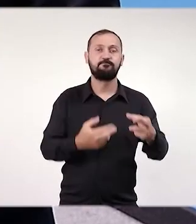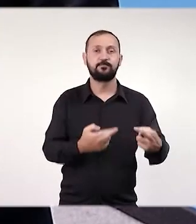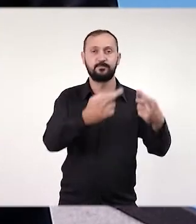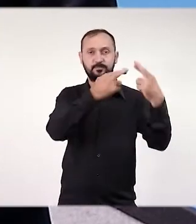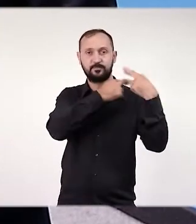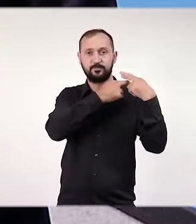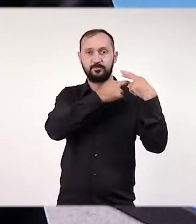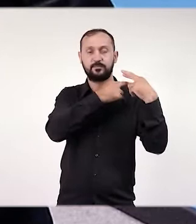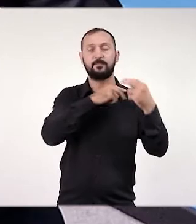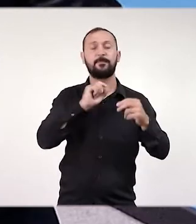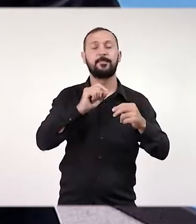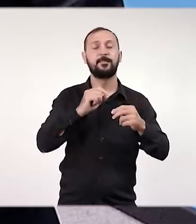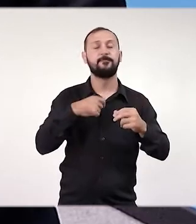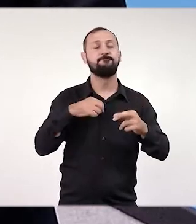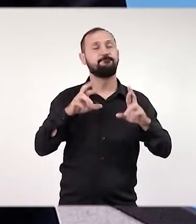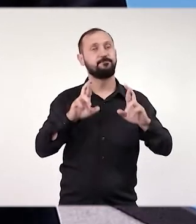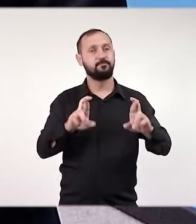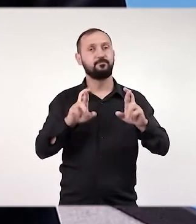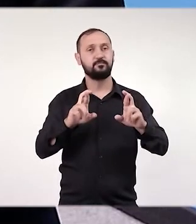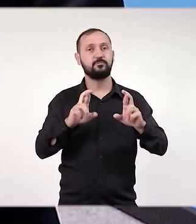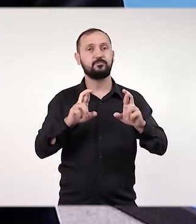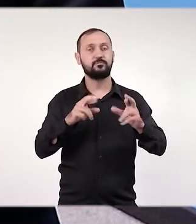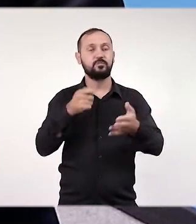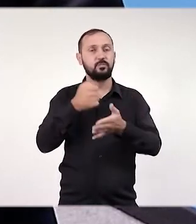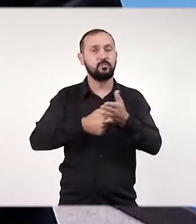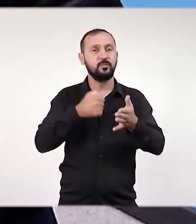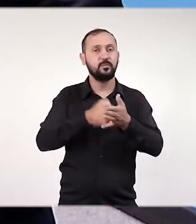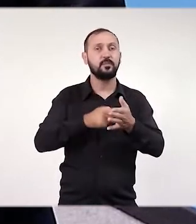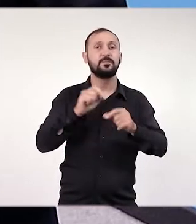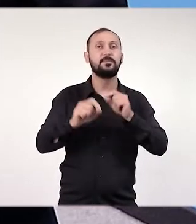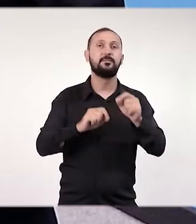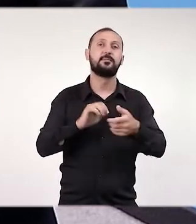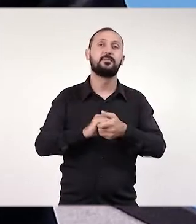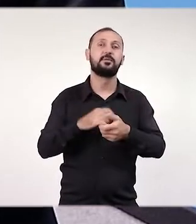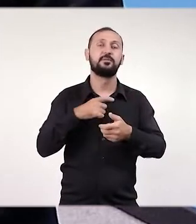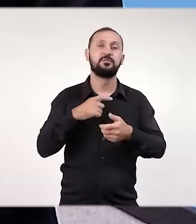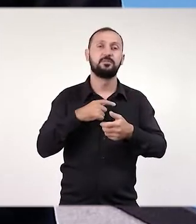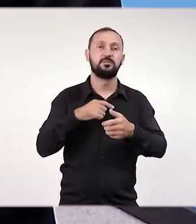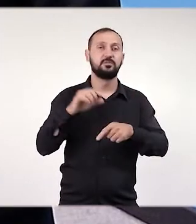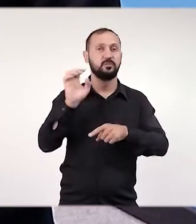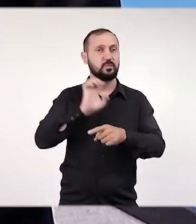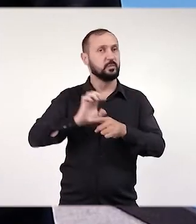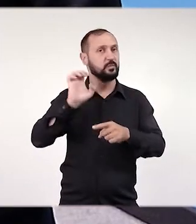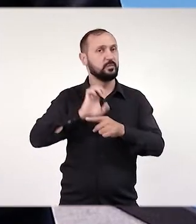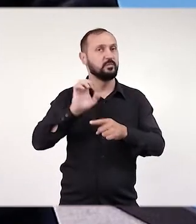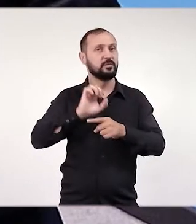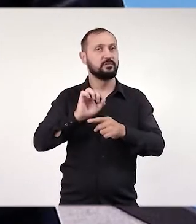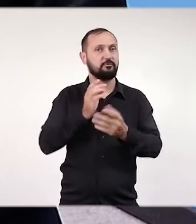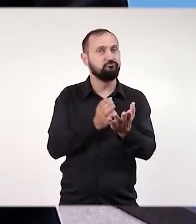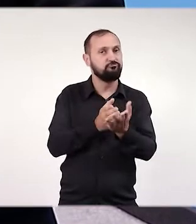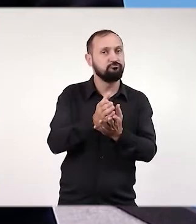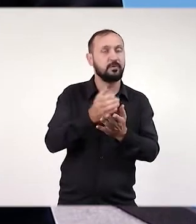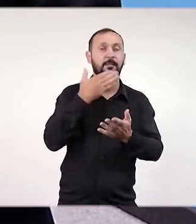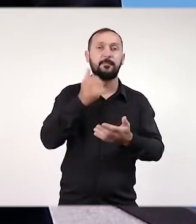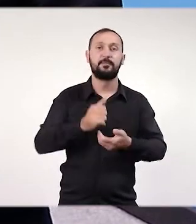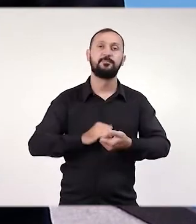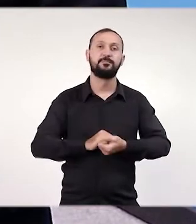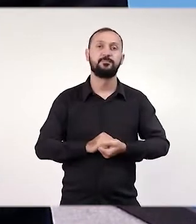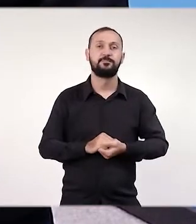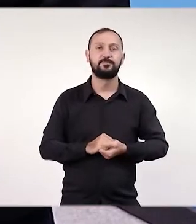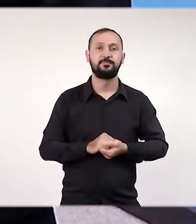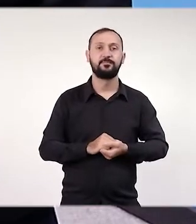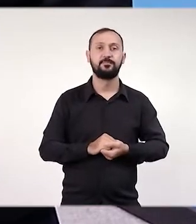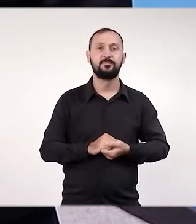a missão do governador do Estado e eu espero cumprir com êxito para que a gente possa ter um Estado de Mato Grosso do Sul no rumo que ele